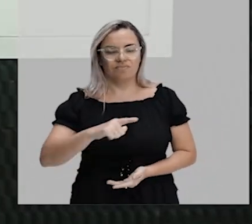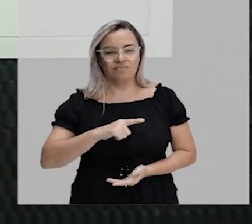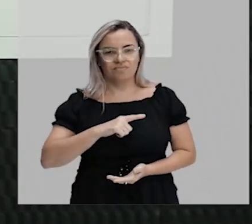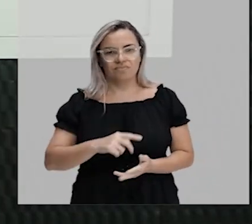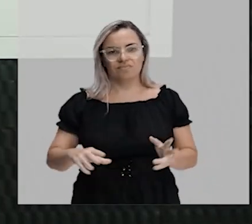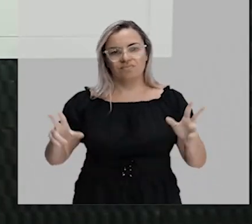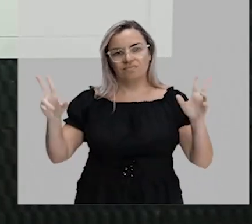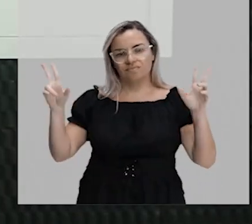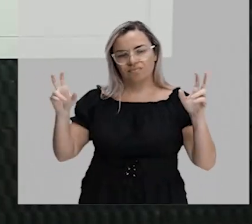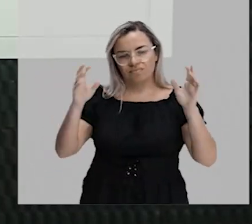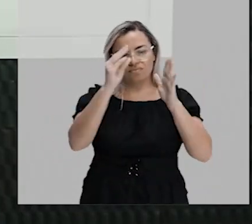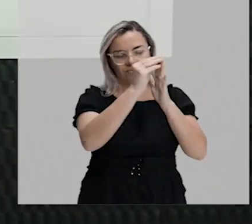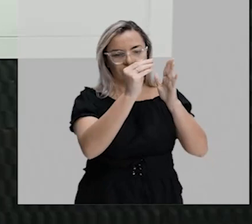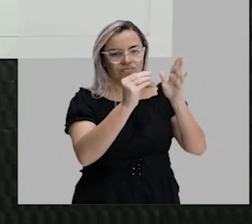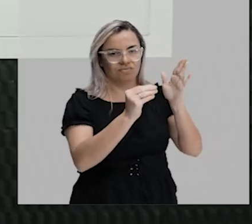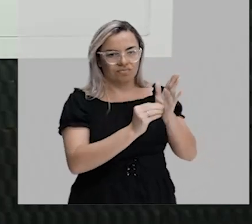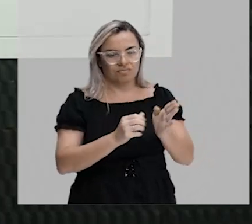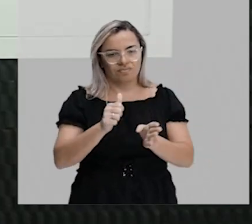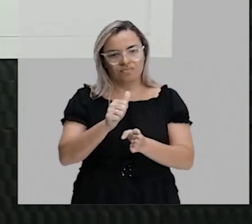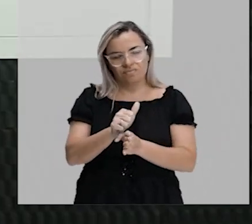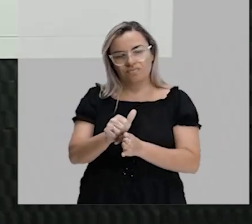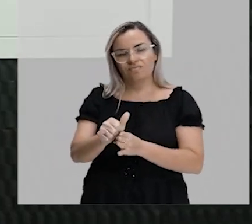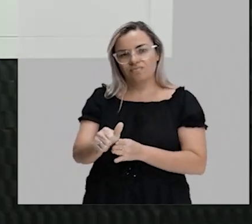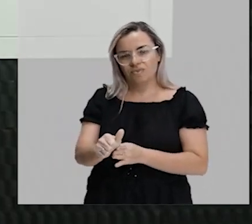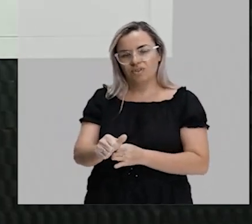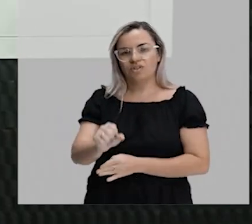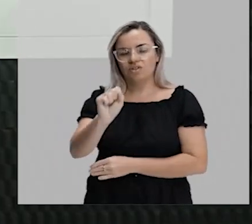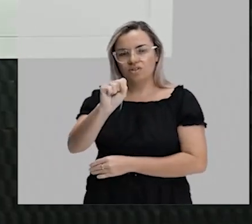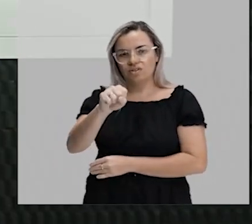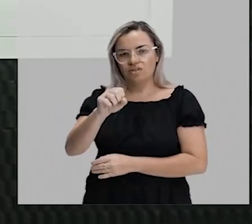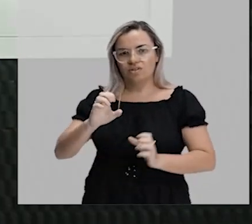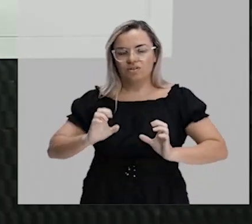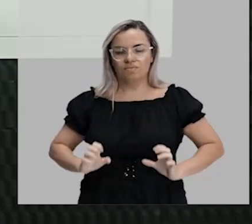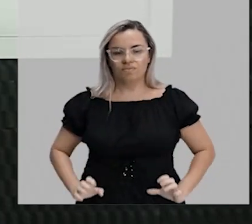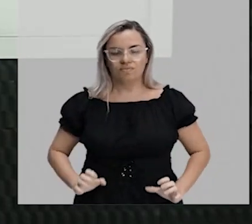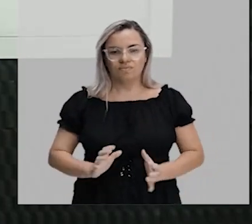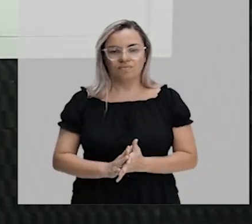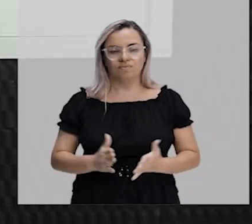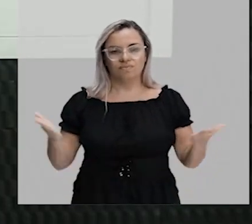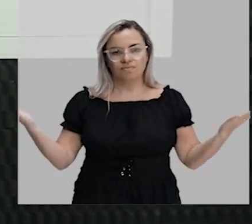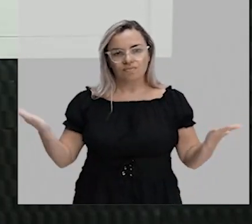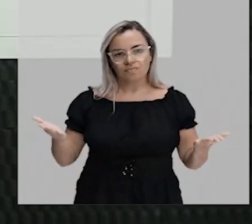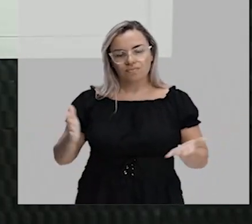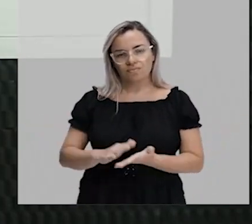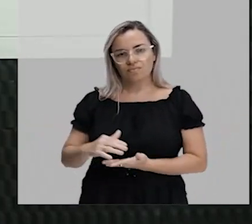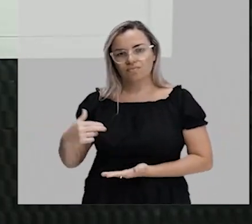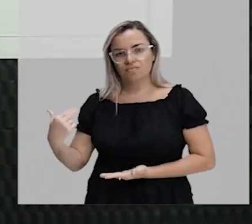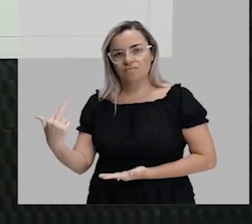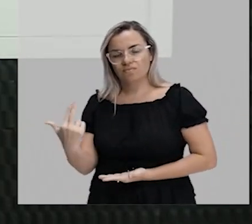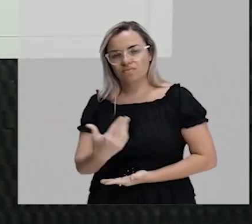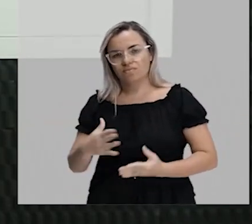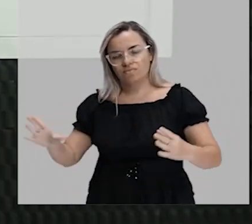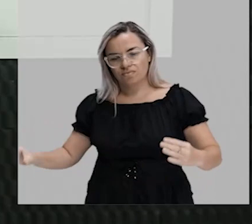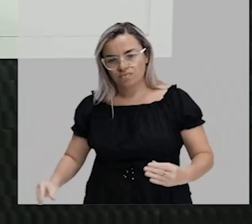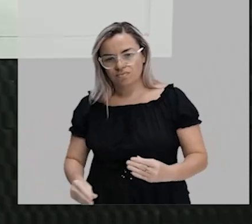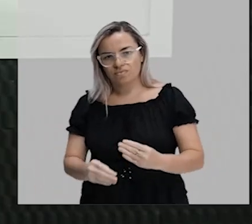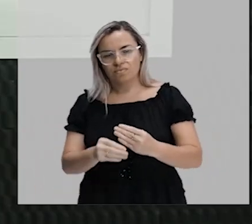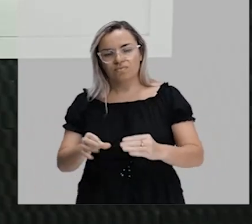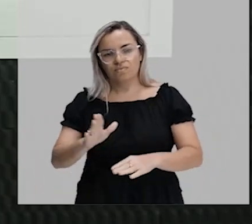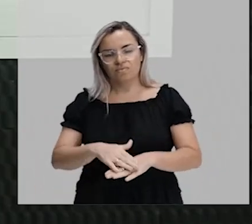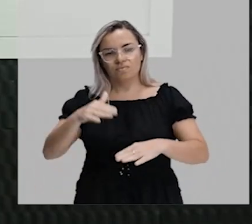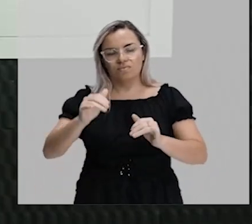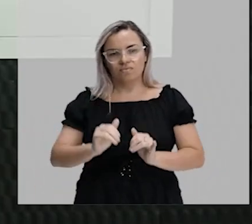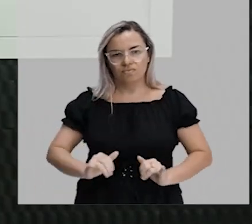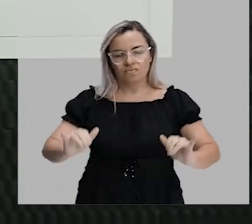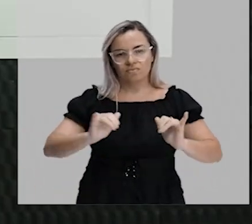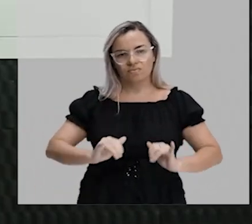sobre ética e moral, claro, nós já temos este conteúdo. Agora nós vamos complementá-lo, porque tem mais informações